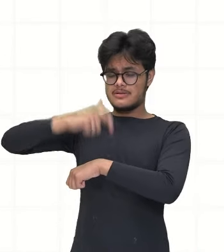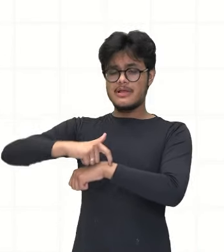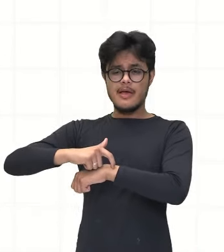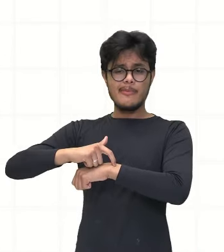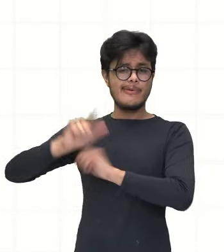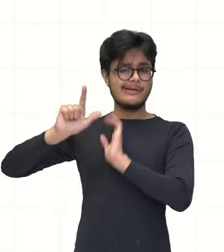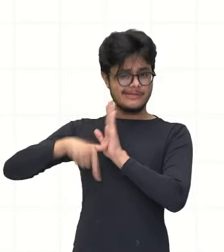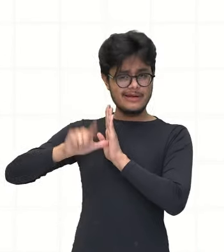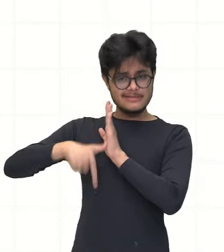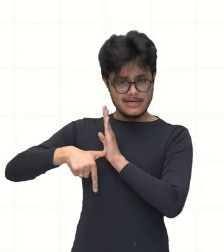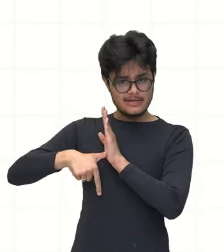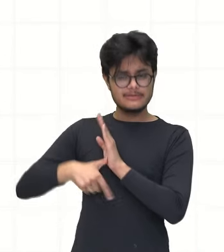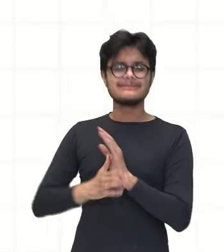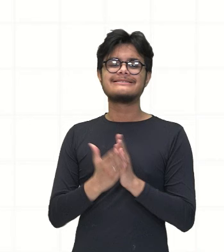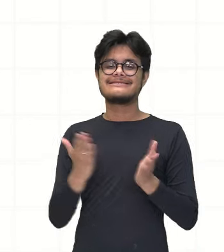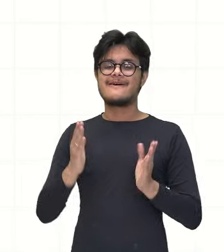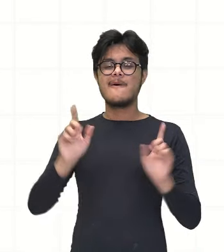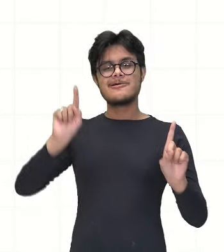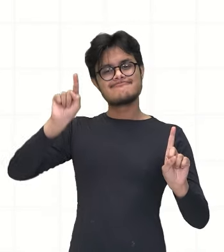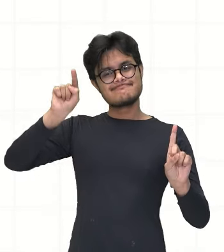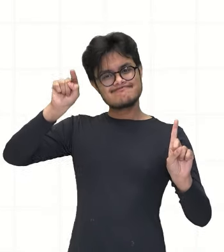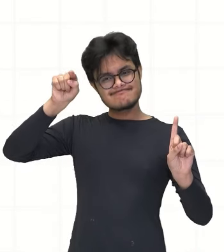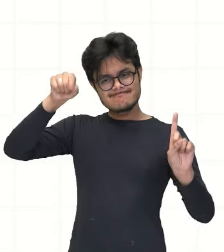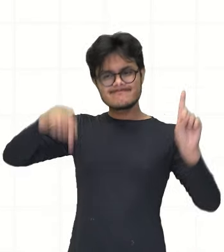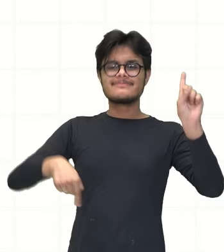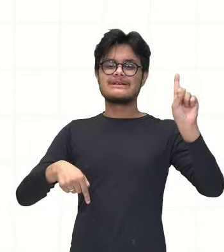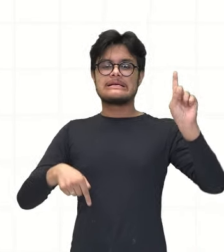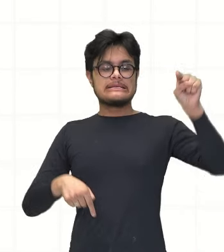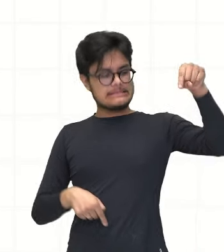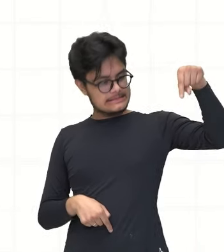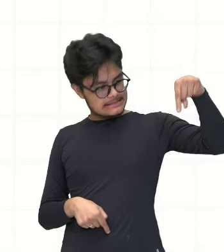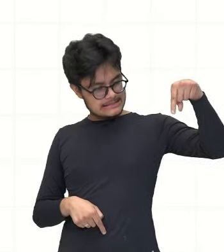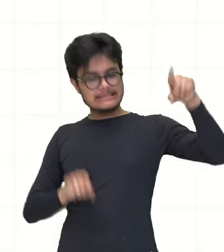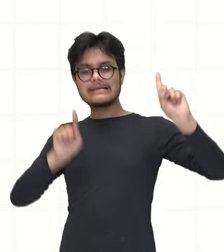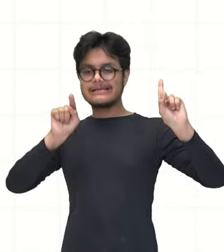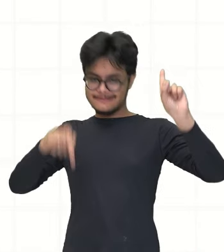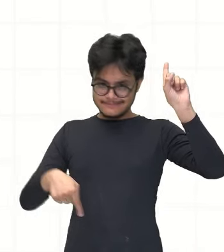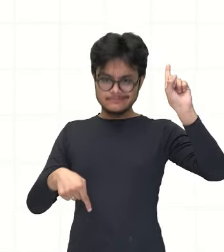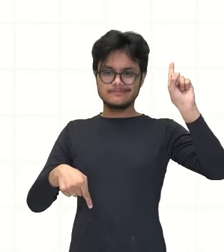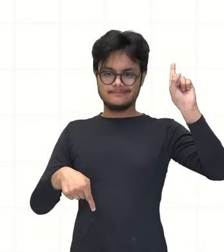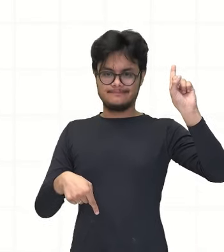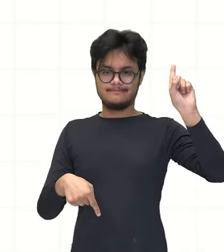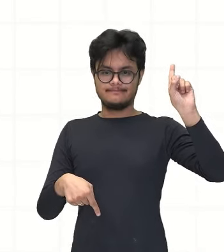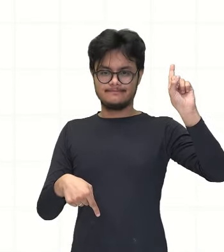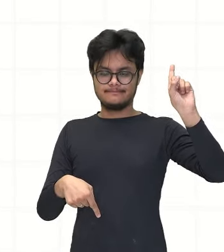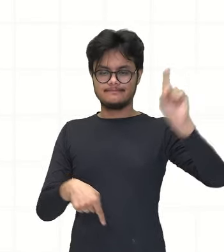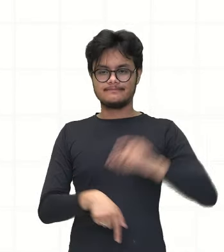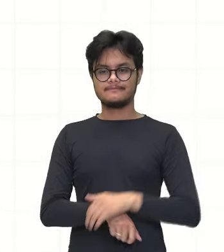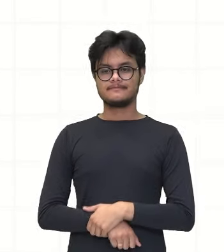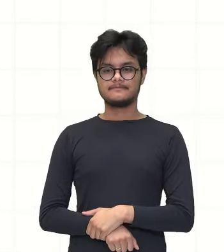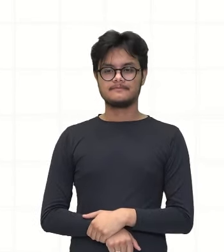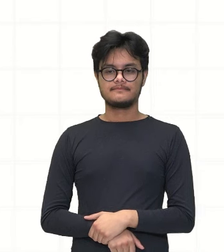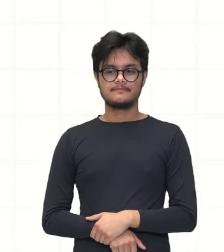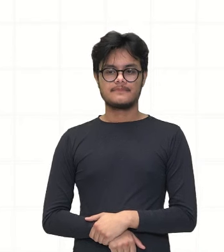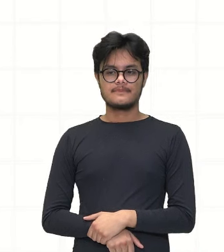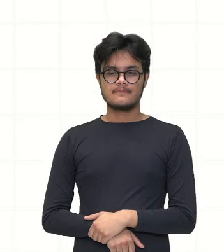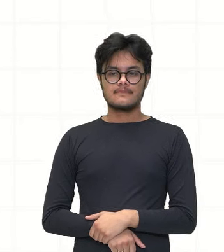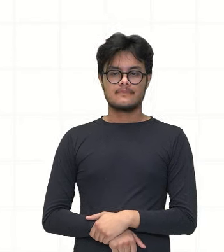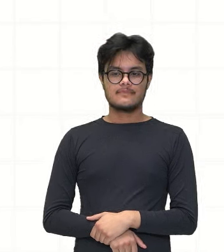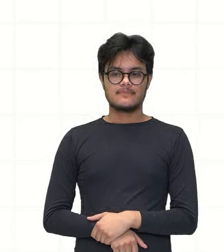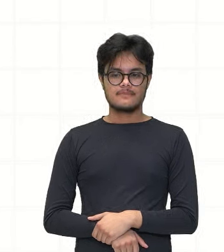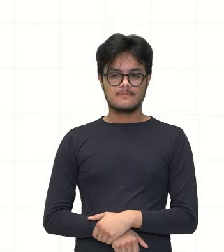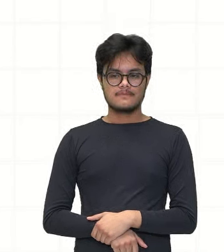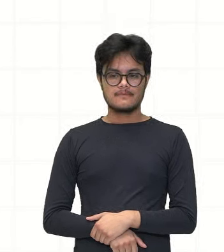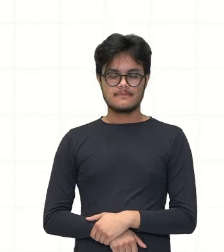né? Então, olha só, eu diminuí a quantidade de torneira, foi de quatro para três, e isso vai fazer a